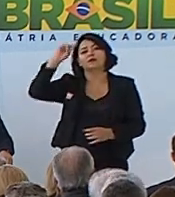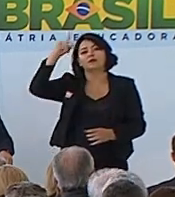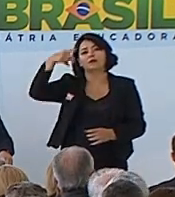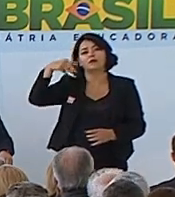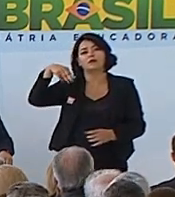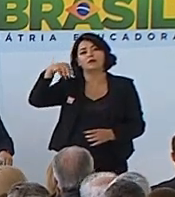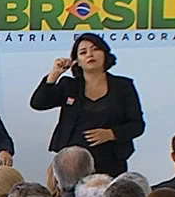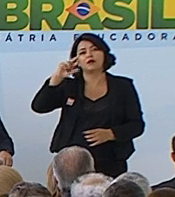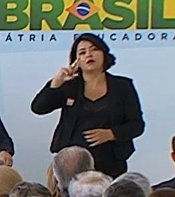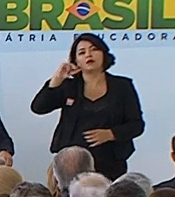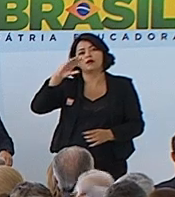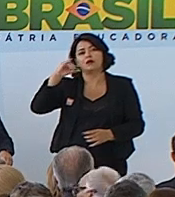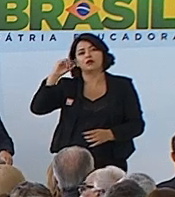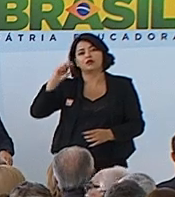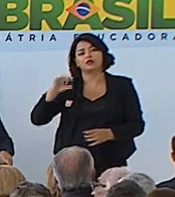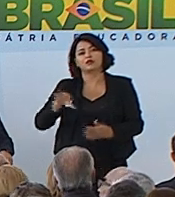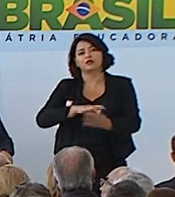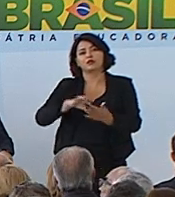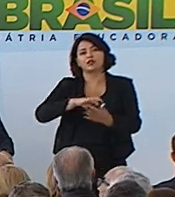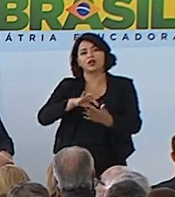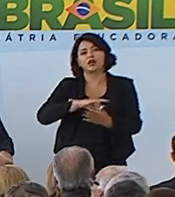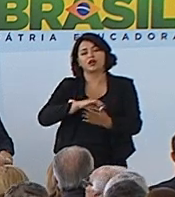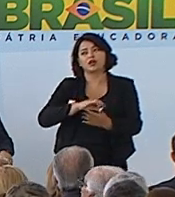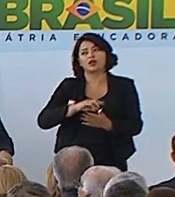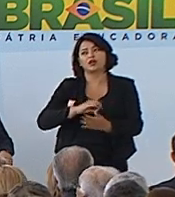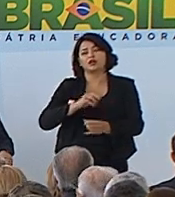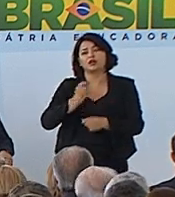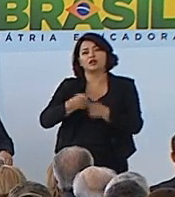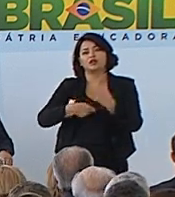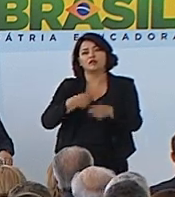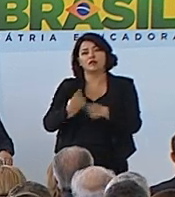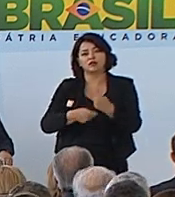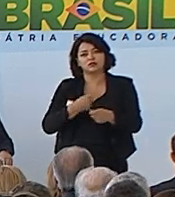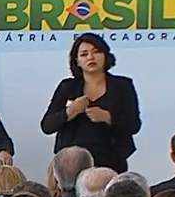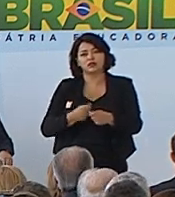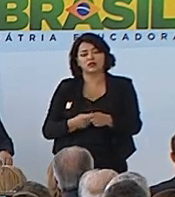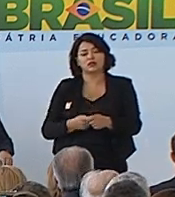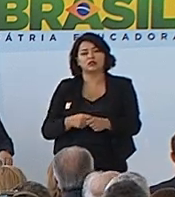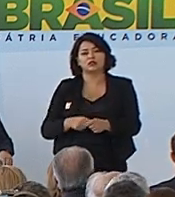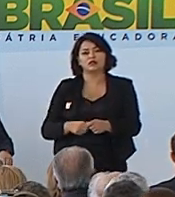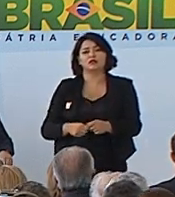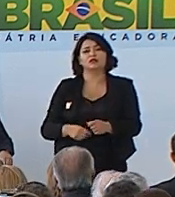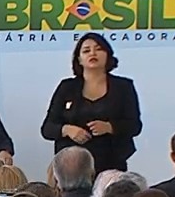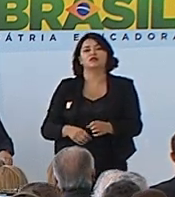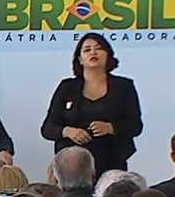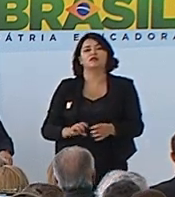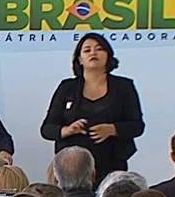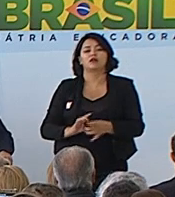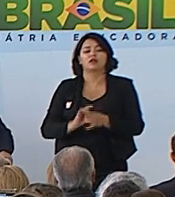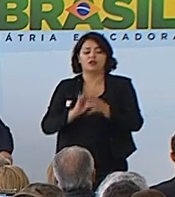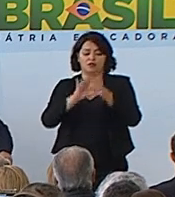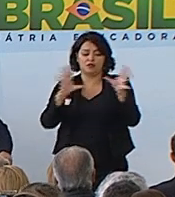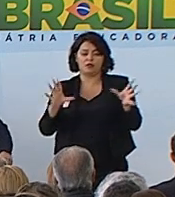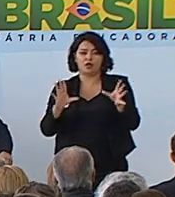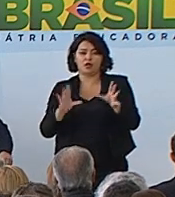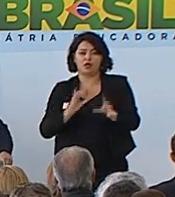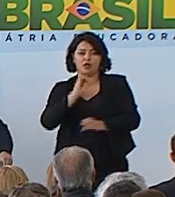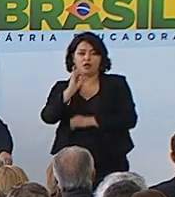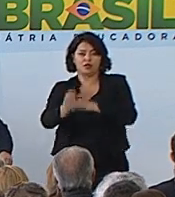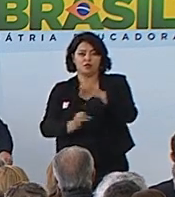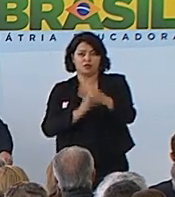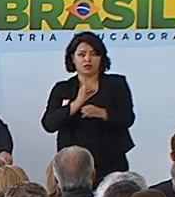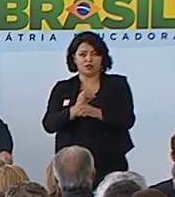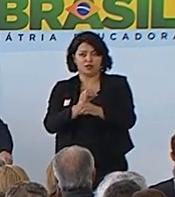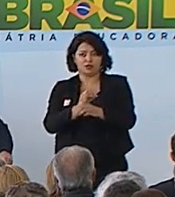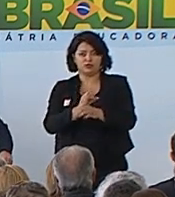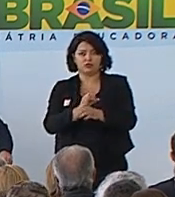Ari que é da Secretaria da Fazenda que automaticamente pelo sistema já fez a o deferimento e já tem inscrição estadual que